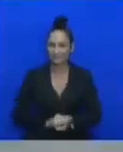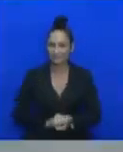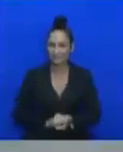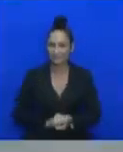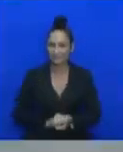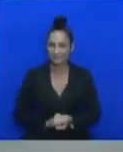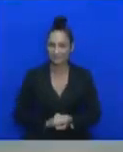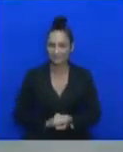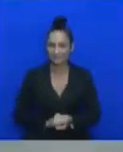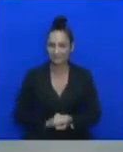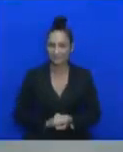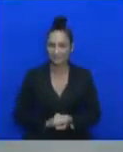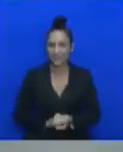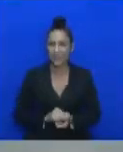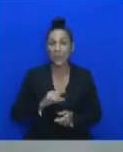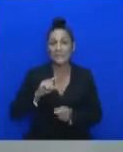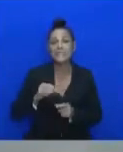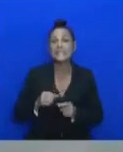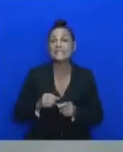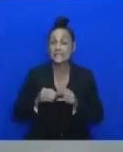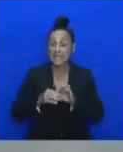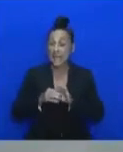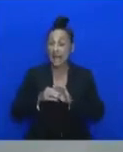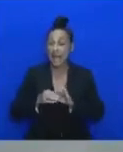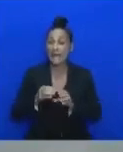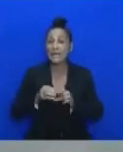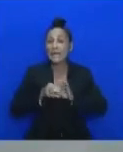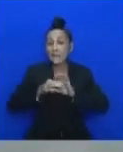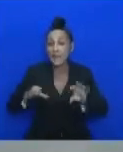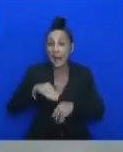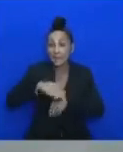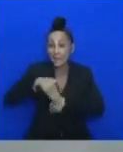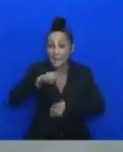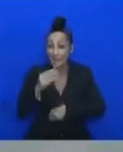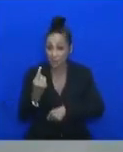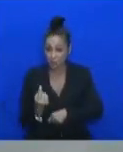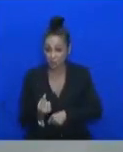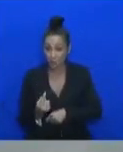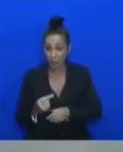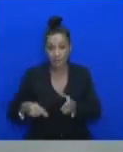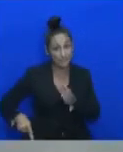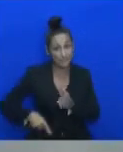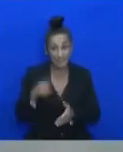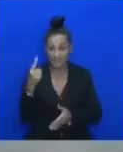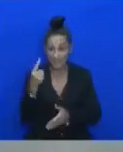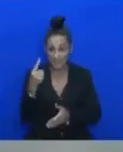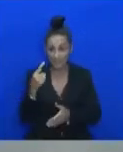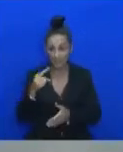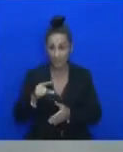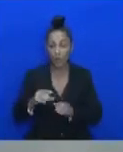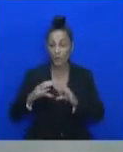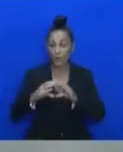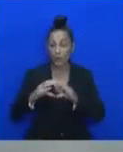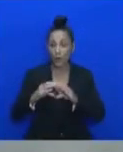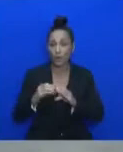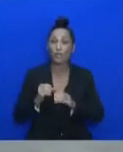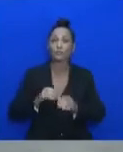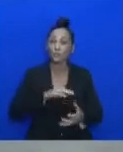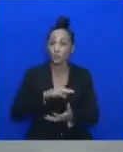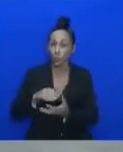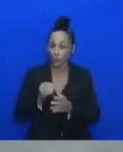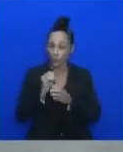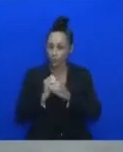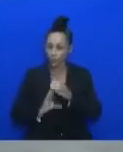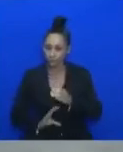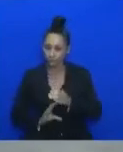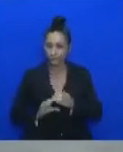Se a máquina ejetar mais de uma bola, ficará valendo a que cair em primeiro lugar, a que sair primeiro do globo.